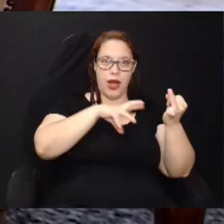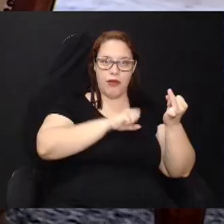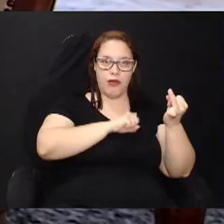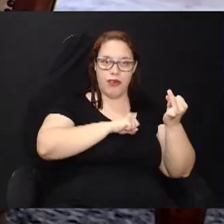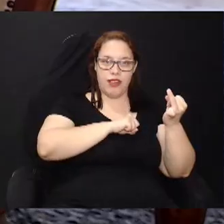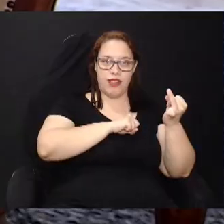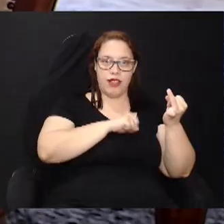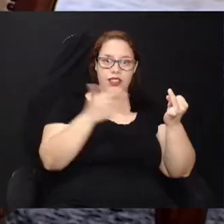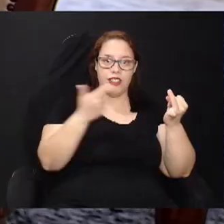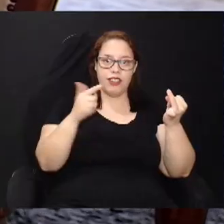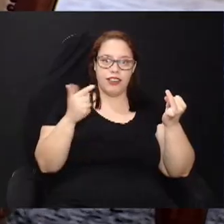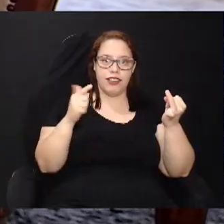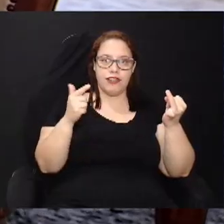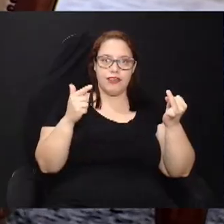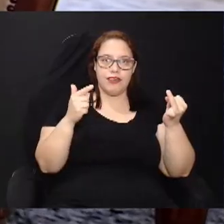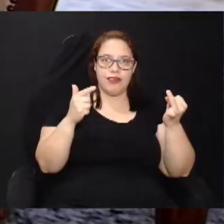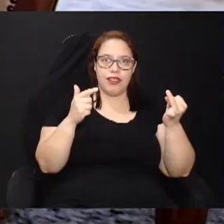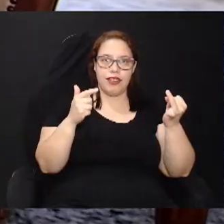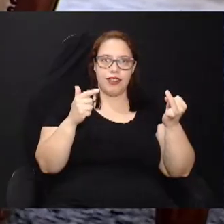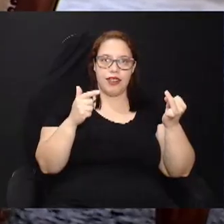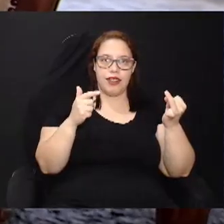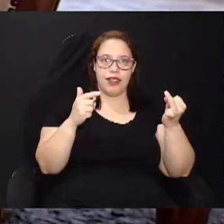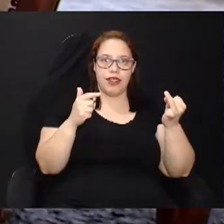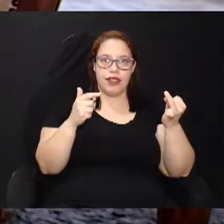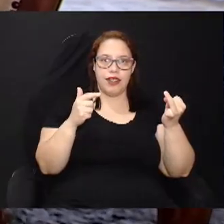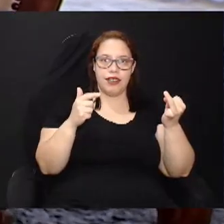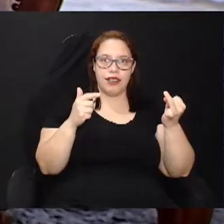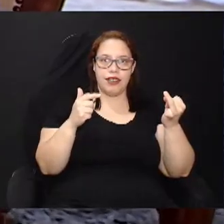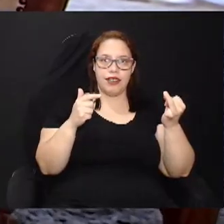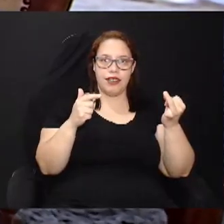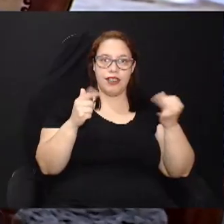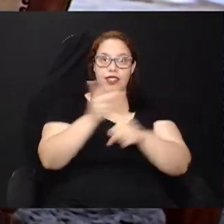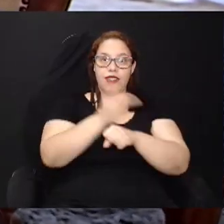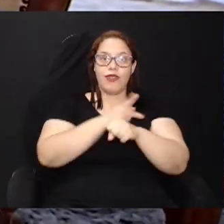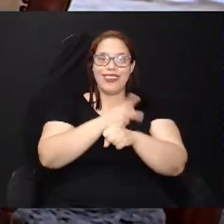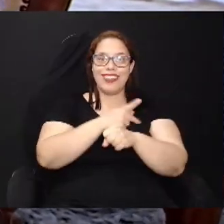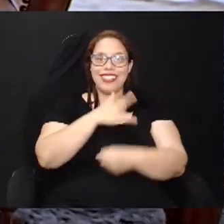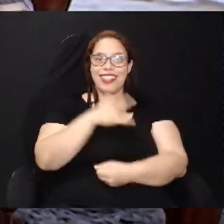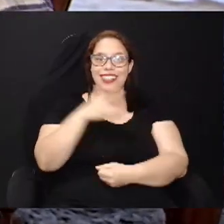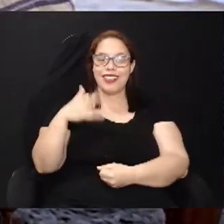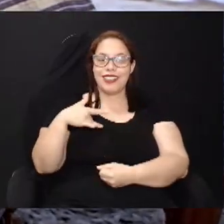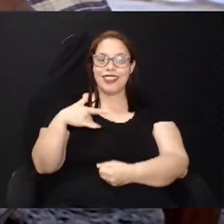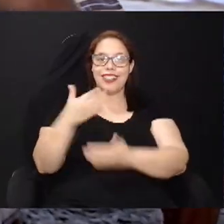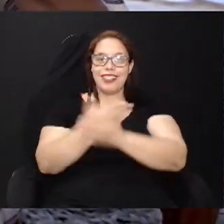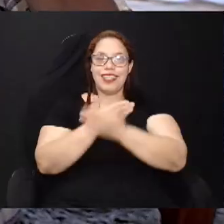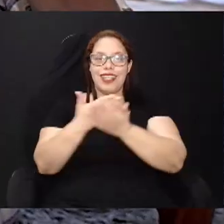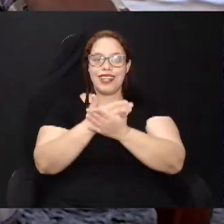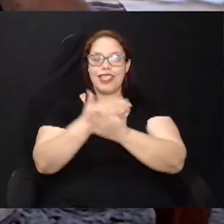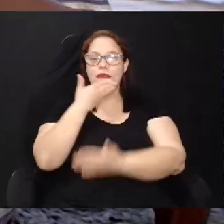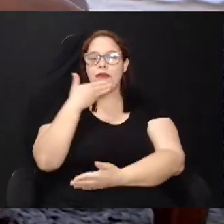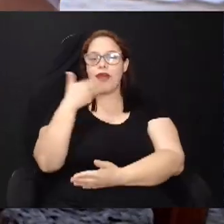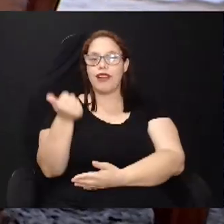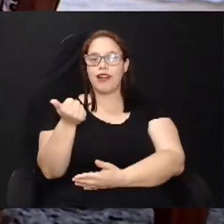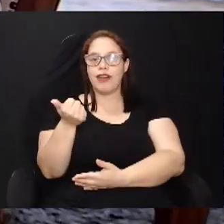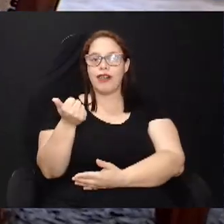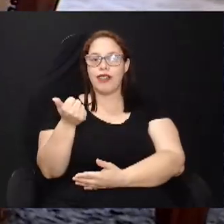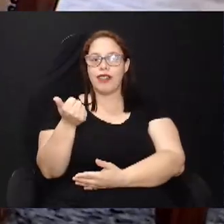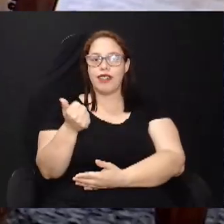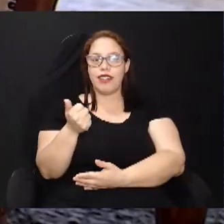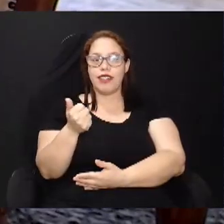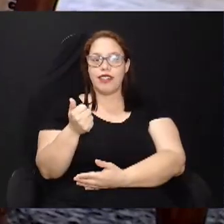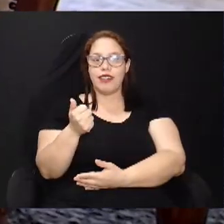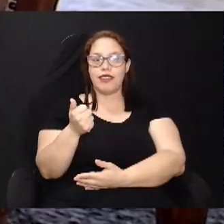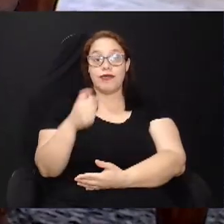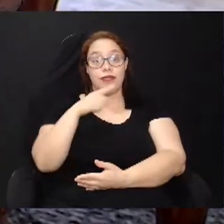tem. Até com dinheiro, amor pode buscar saúde, se tratar melhor. Mas a pessoa pode ter